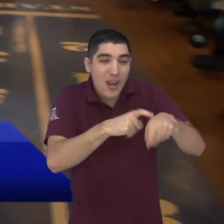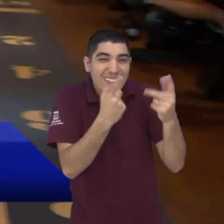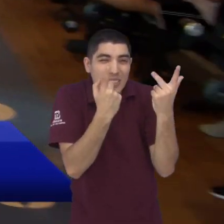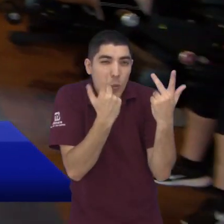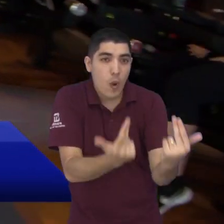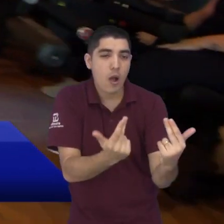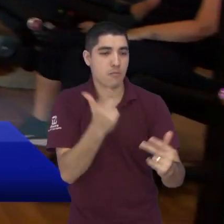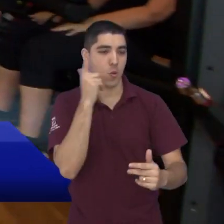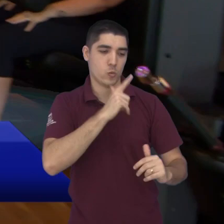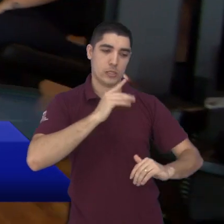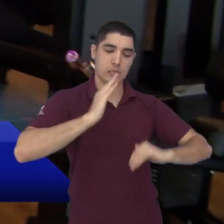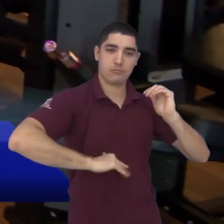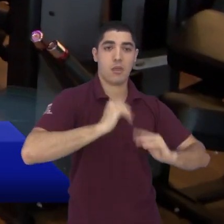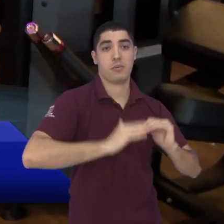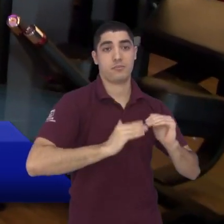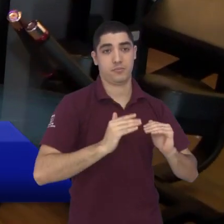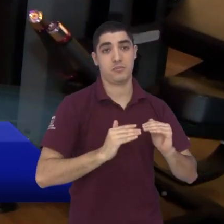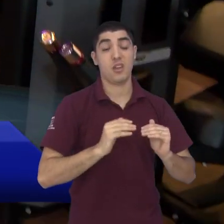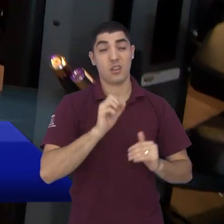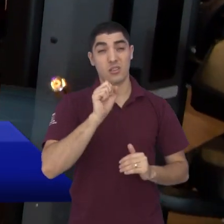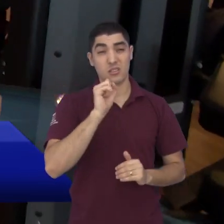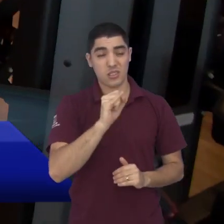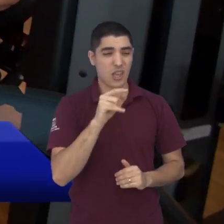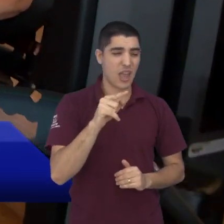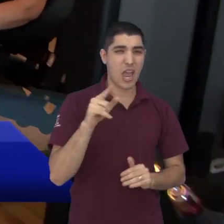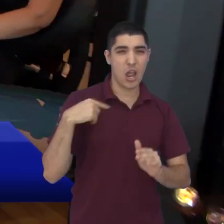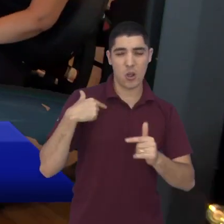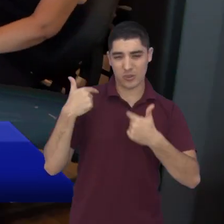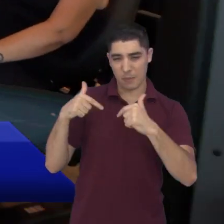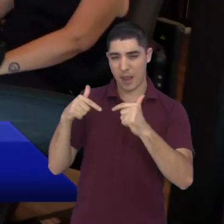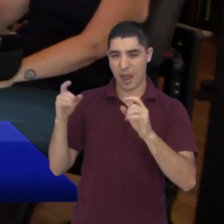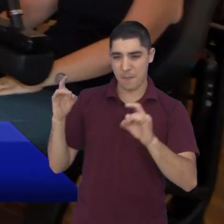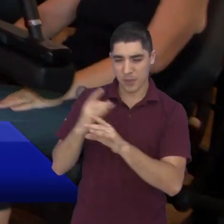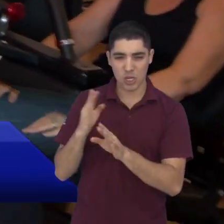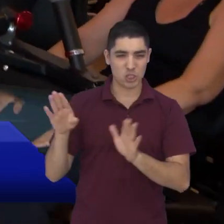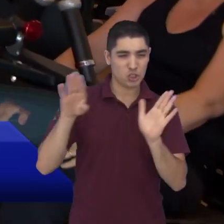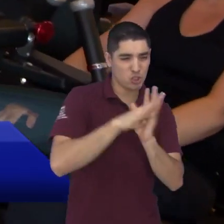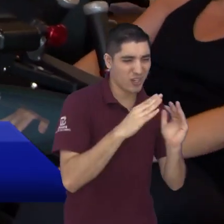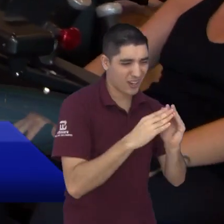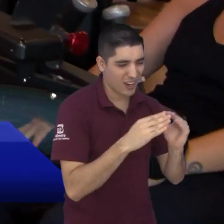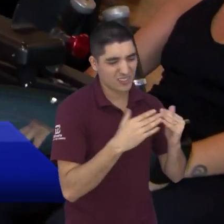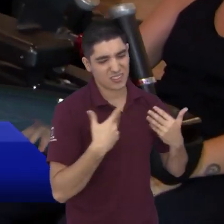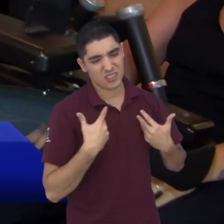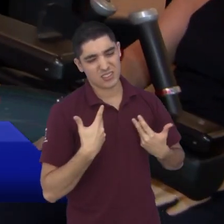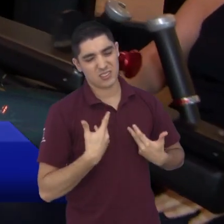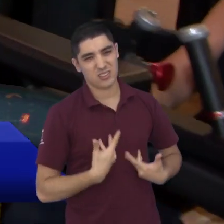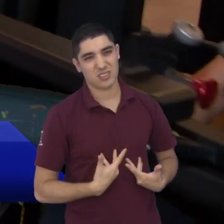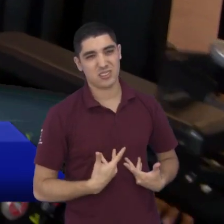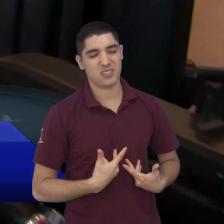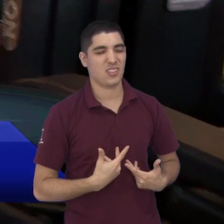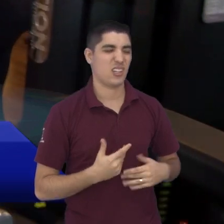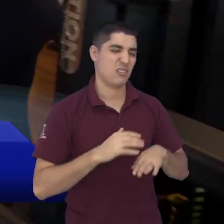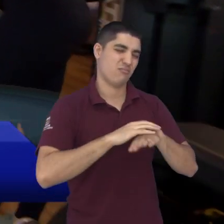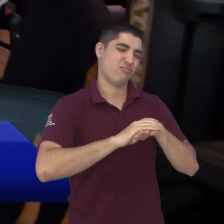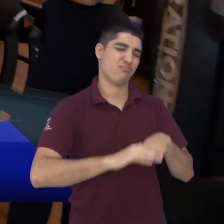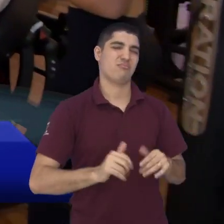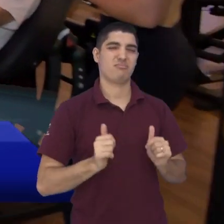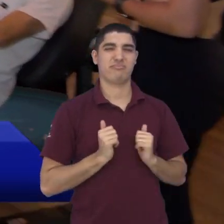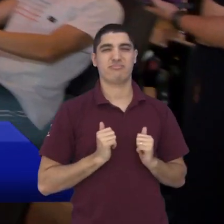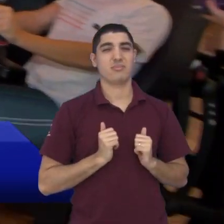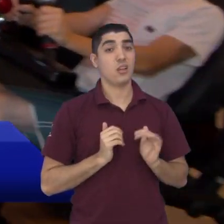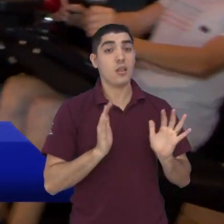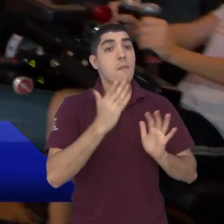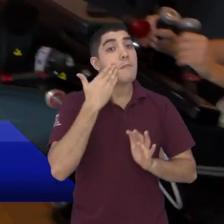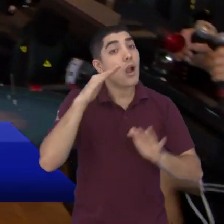tem que deixar aquele horário programado para treinar caso contrário você falta ah saí do trabalho cheguei em casa tirei o tênis esquece tirou o